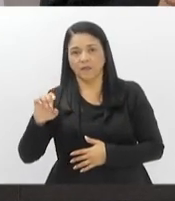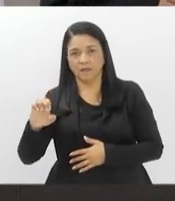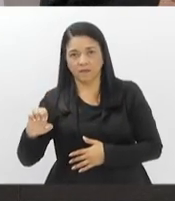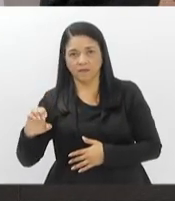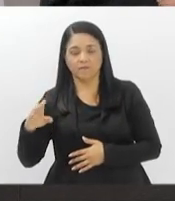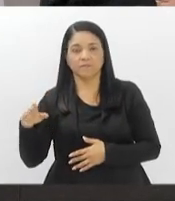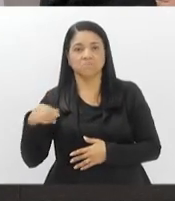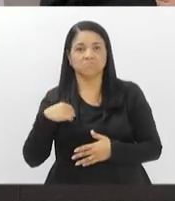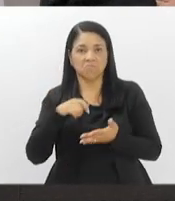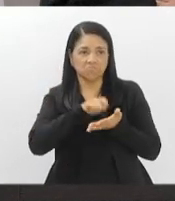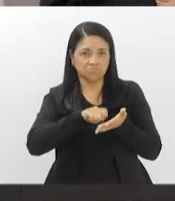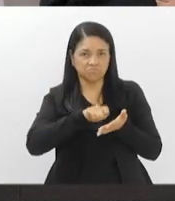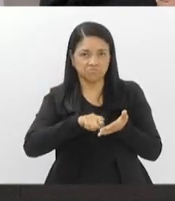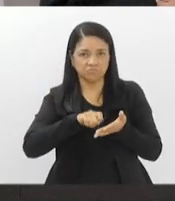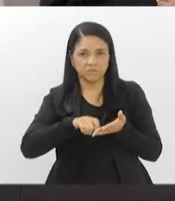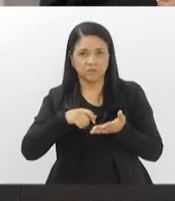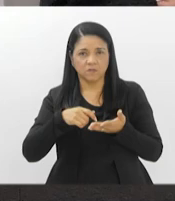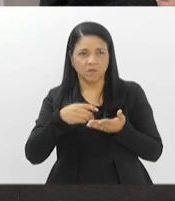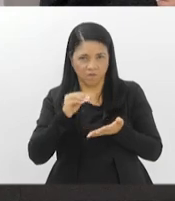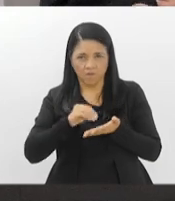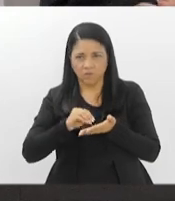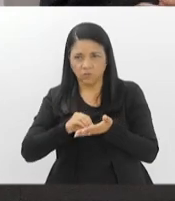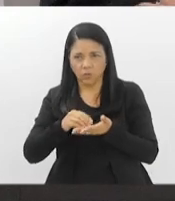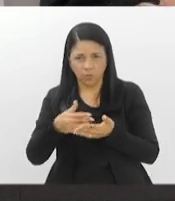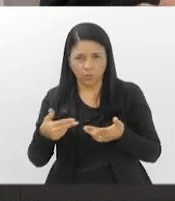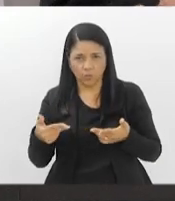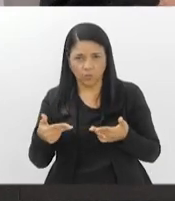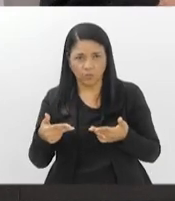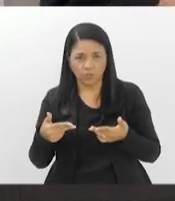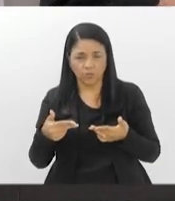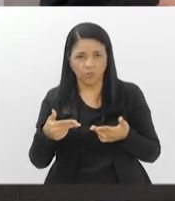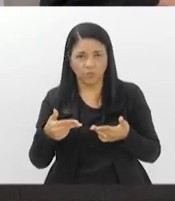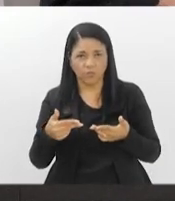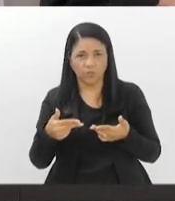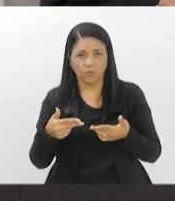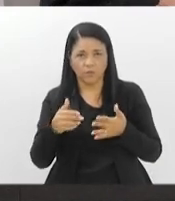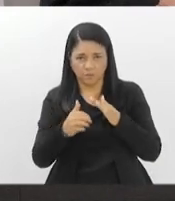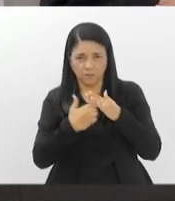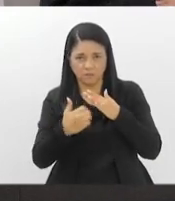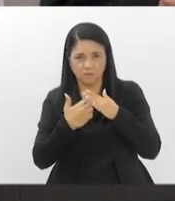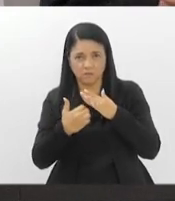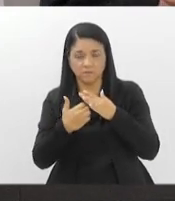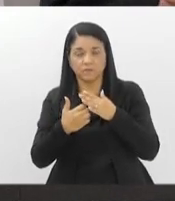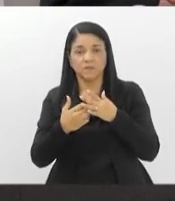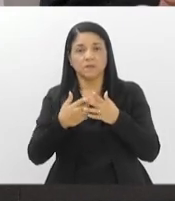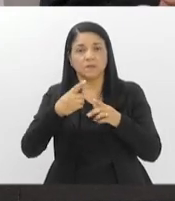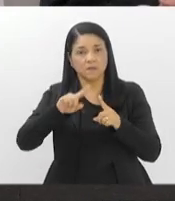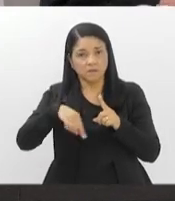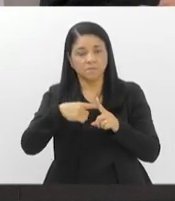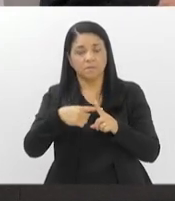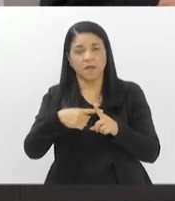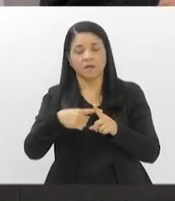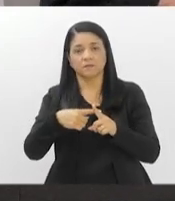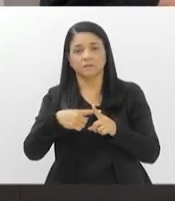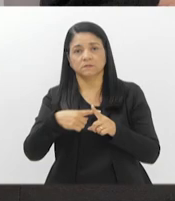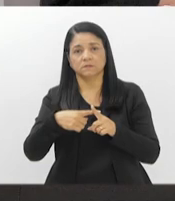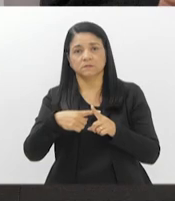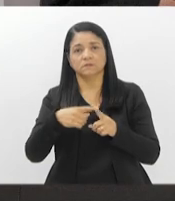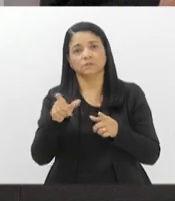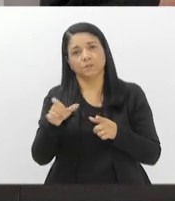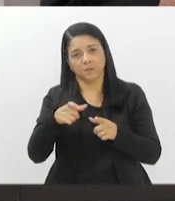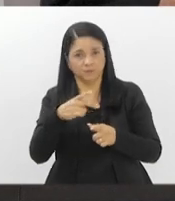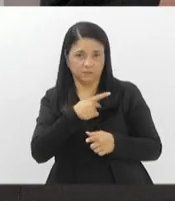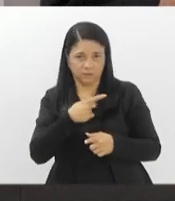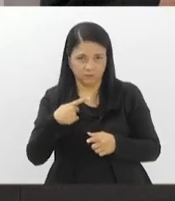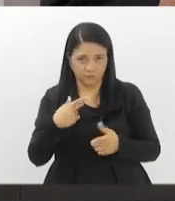o que eu anotei não sei se passou desapercebido alguma questão que eu não tenha dito aqui e fora aquelas que estão no no no no plano